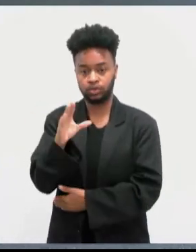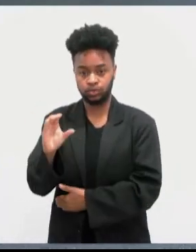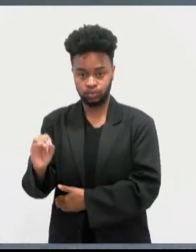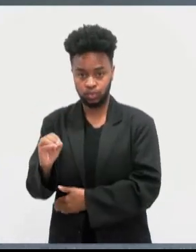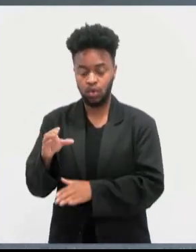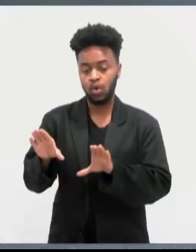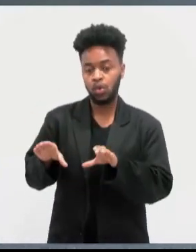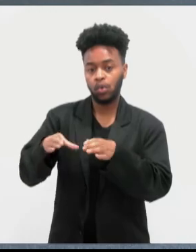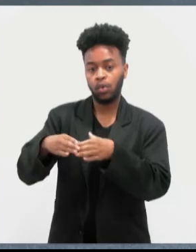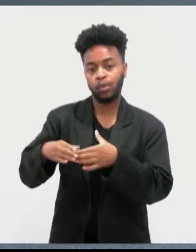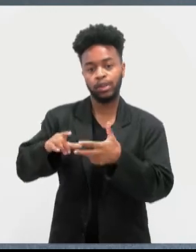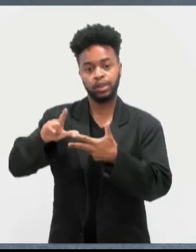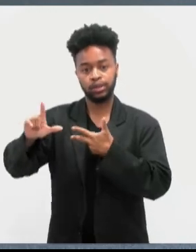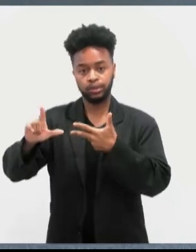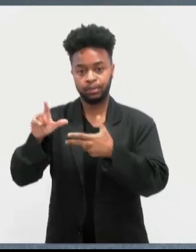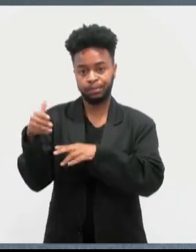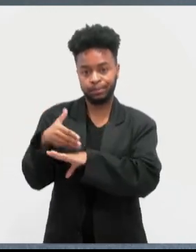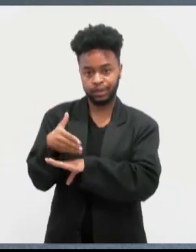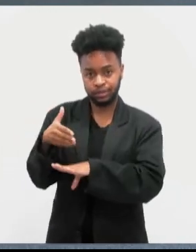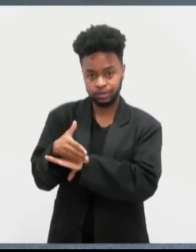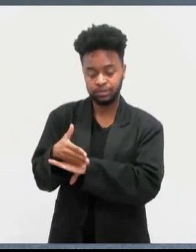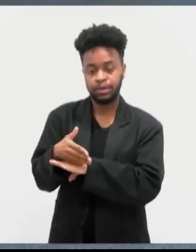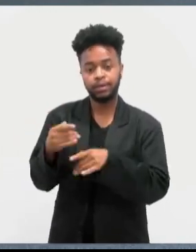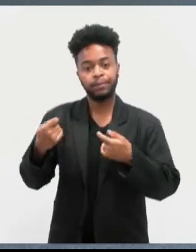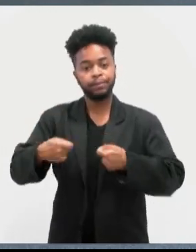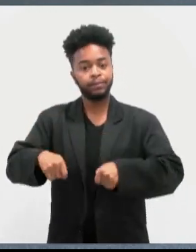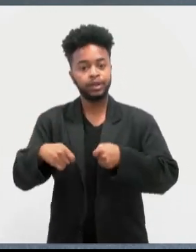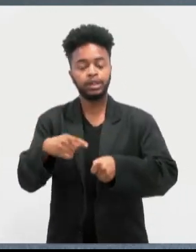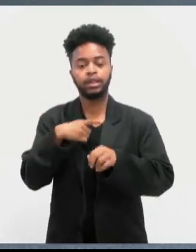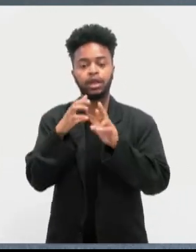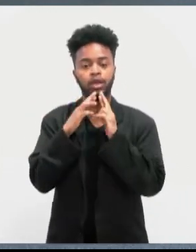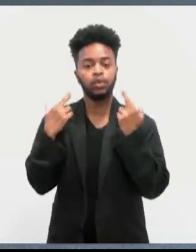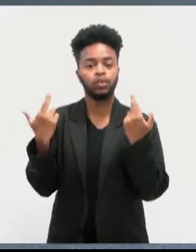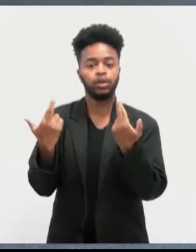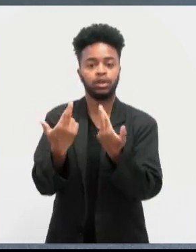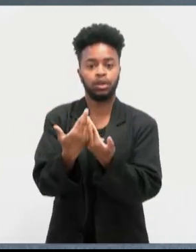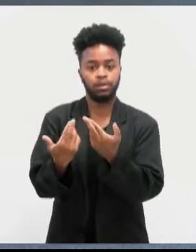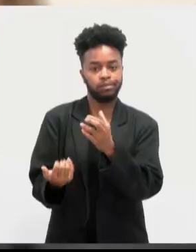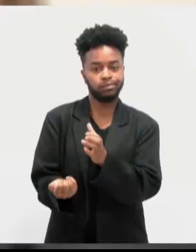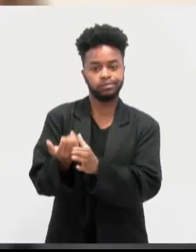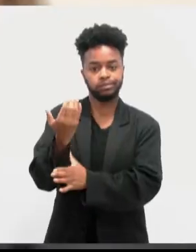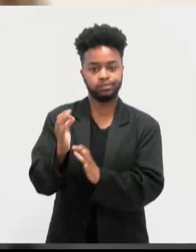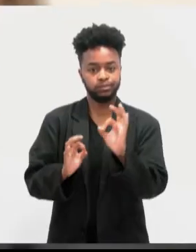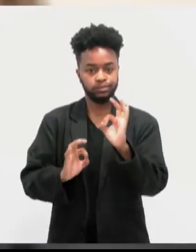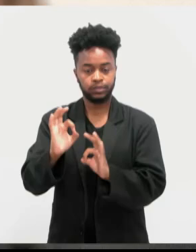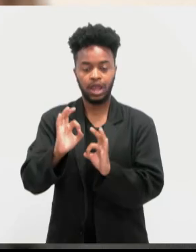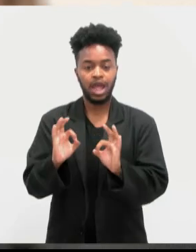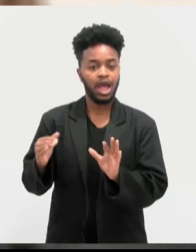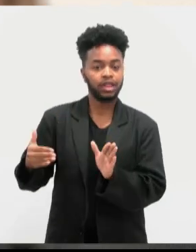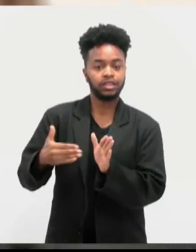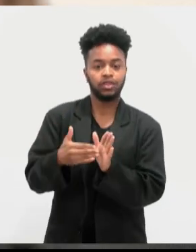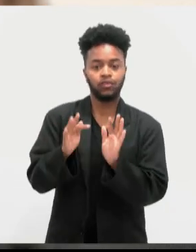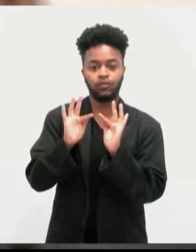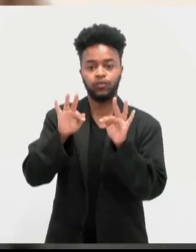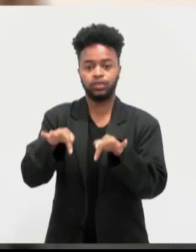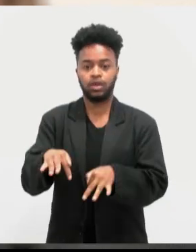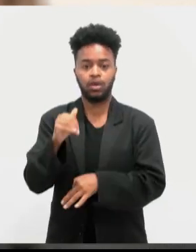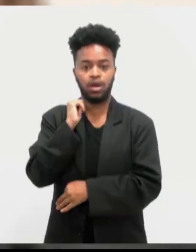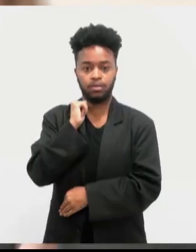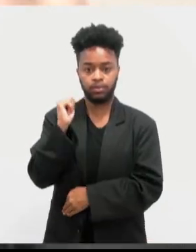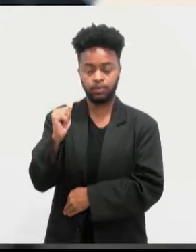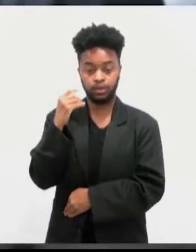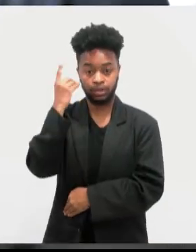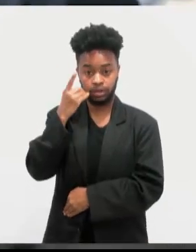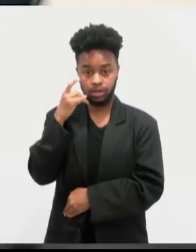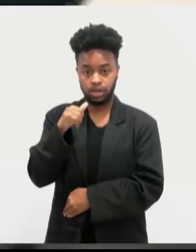Comissão de Legislação Participativa deverá ter sua reunião de instalação até o fim deste mês. O deputado